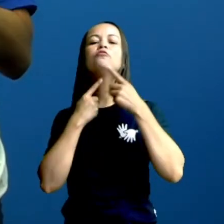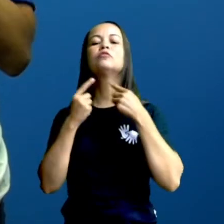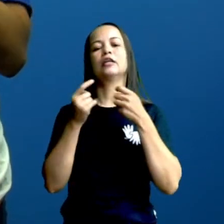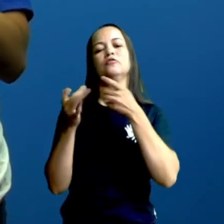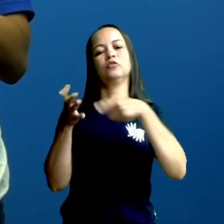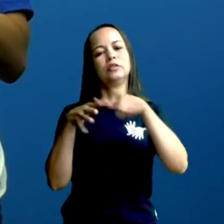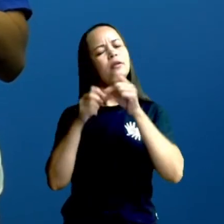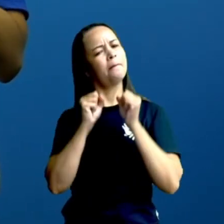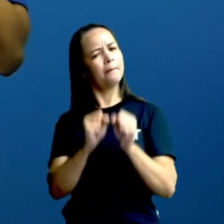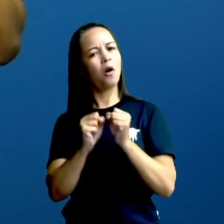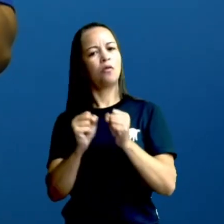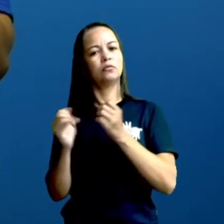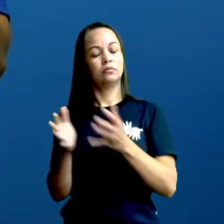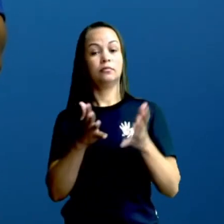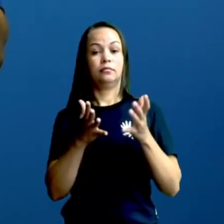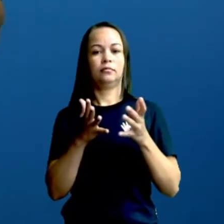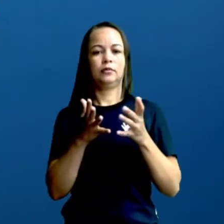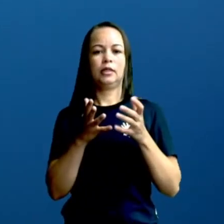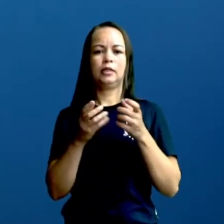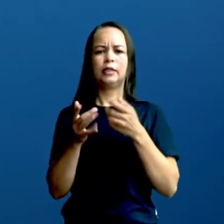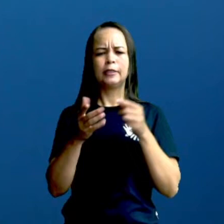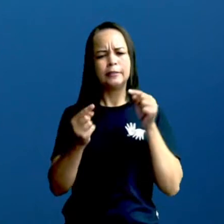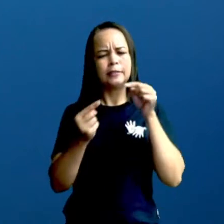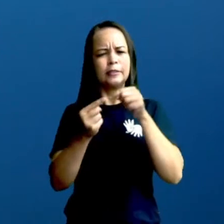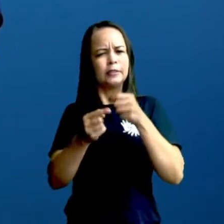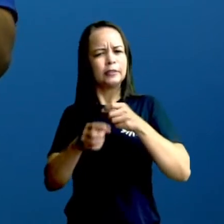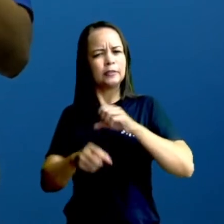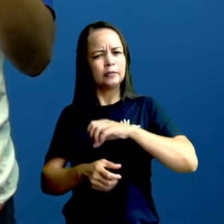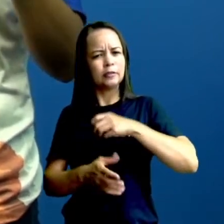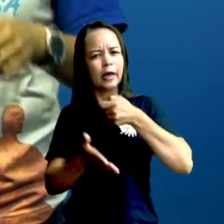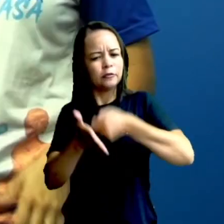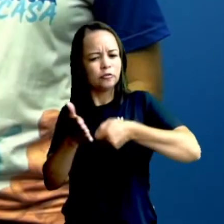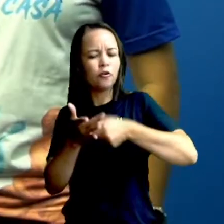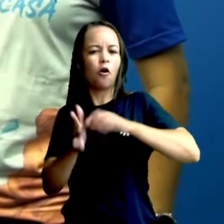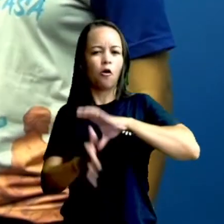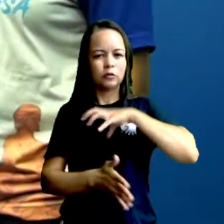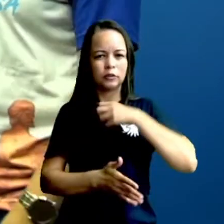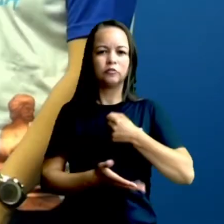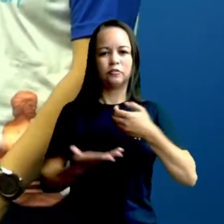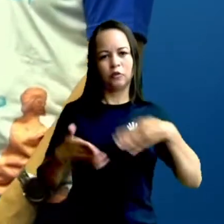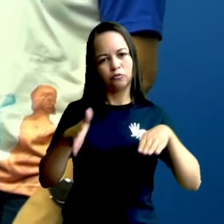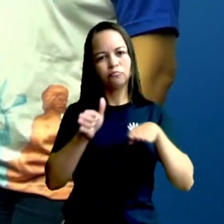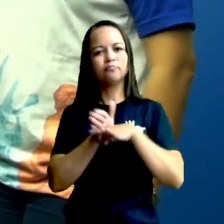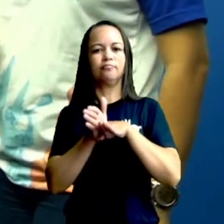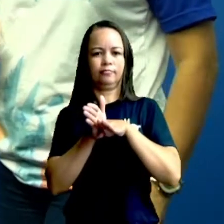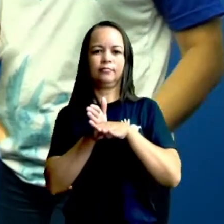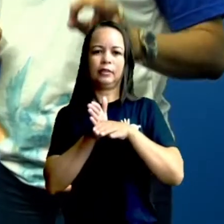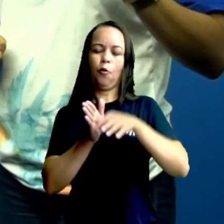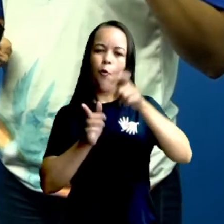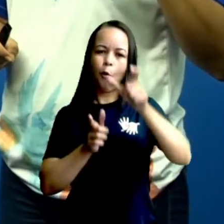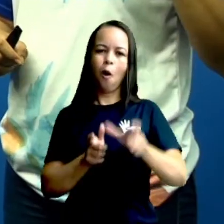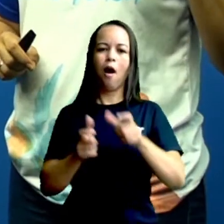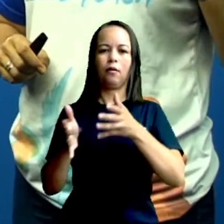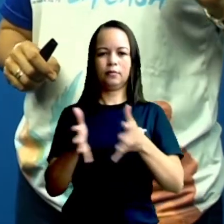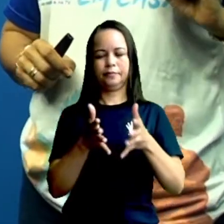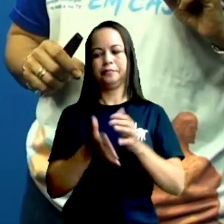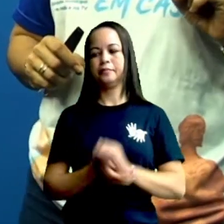ser. Dedique-se, se esforce, que aí você vai chegar lá, tá bom? Então, para começar aí, ó,